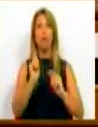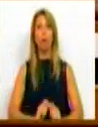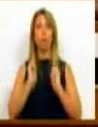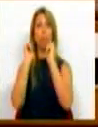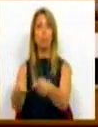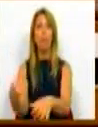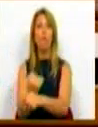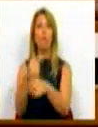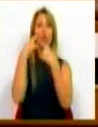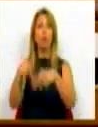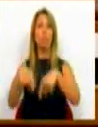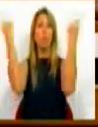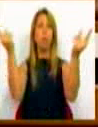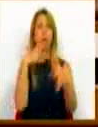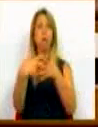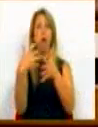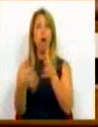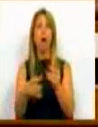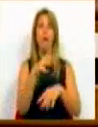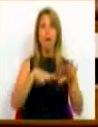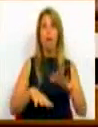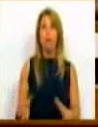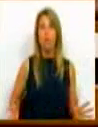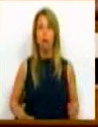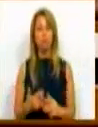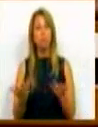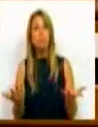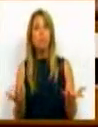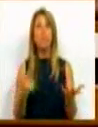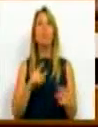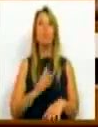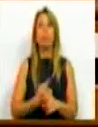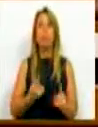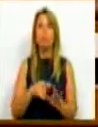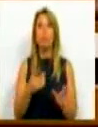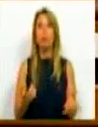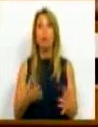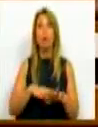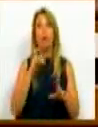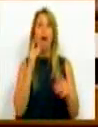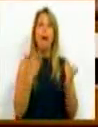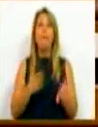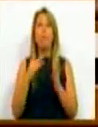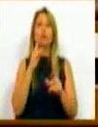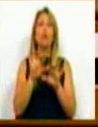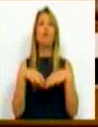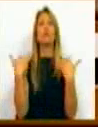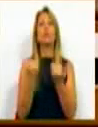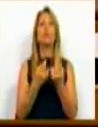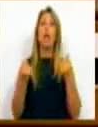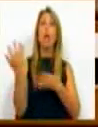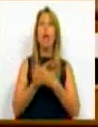funções públicas a torto e a direito. E fizeram em nome de uma pulsão social e económica